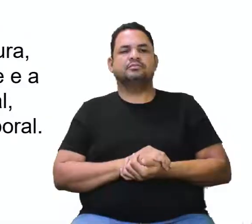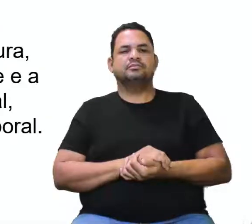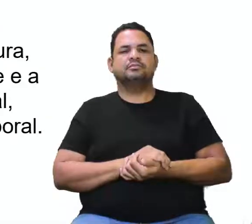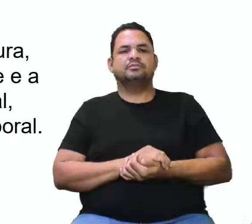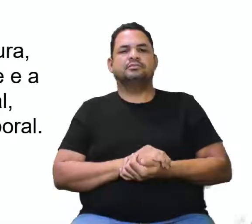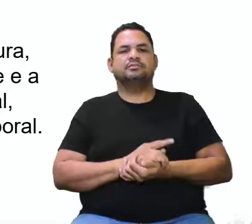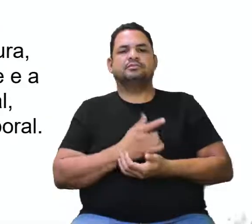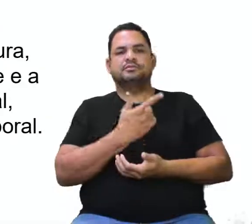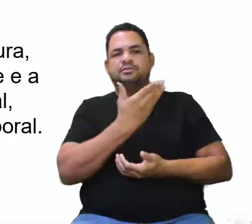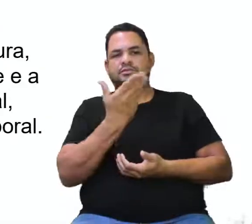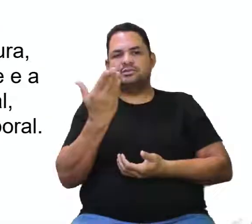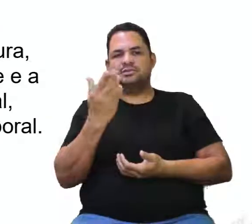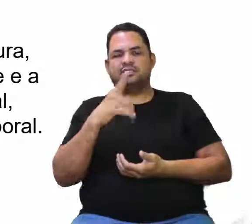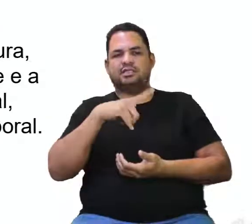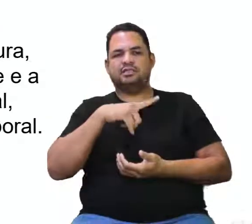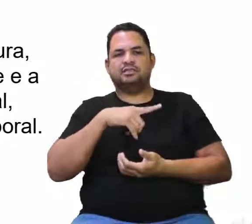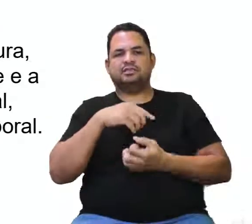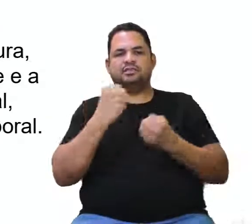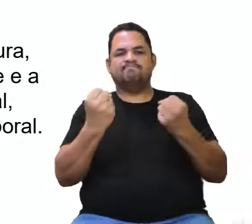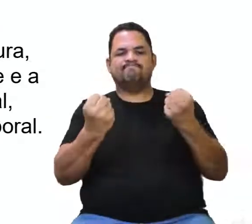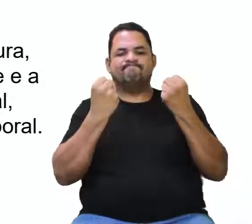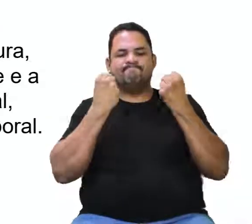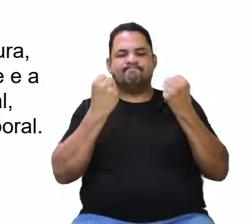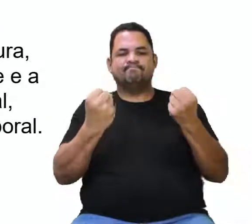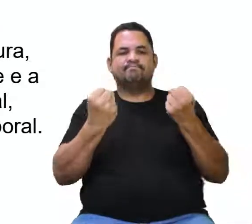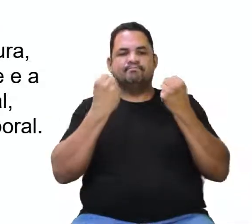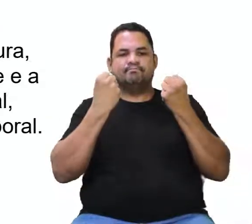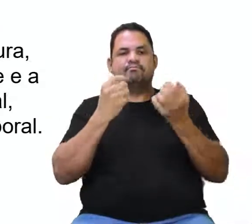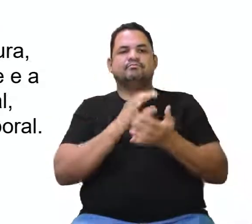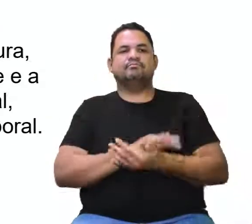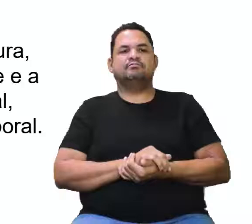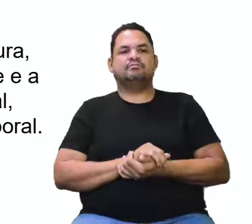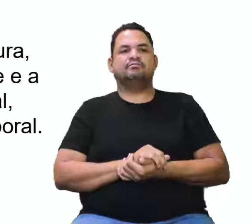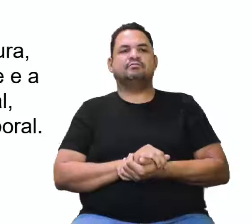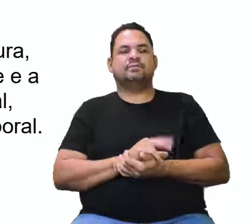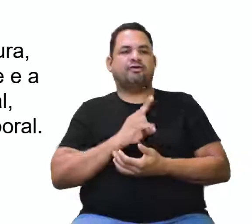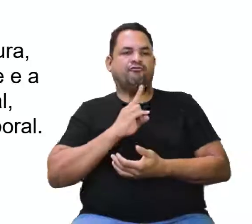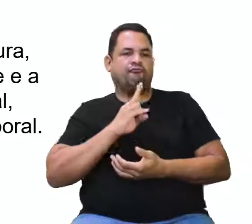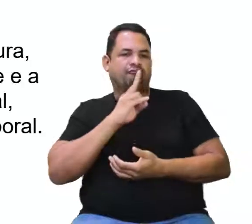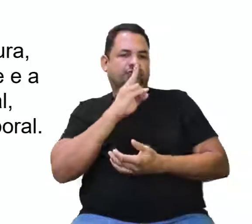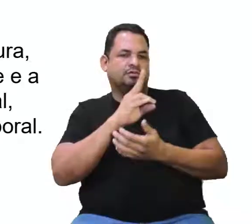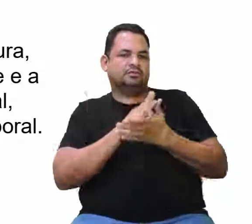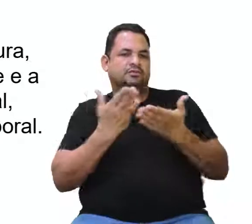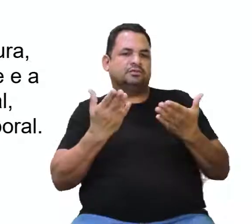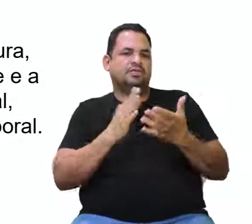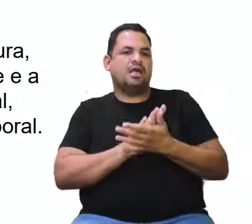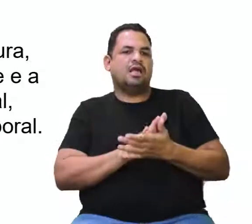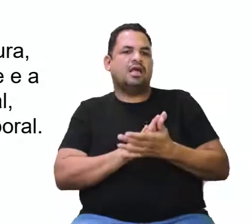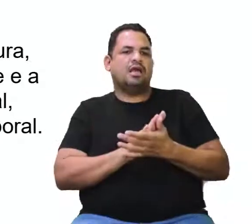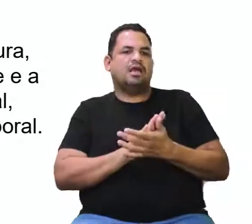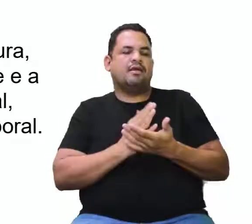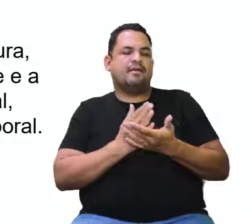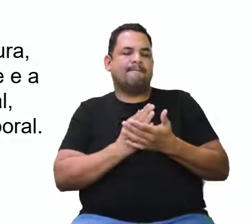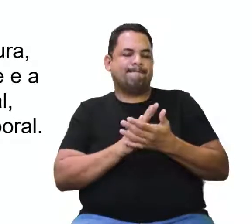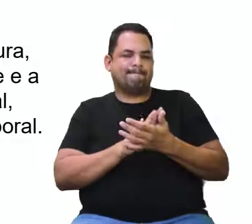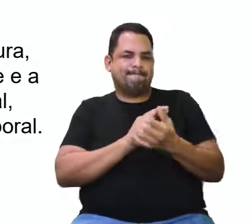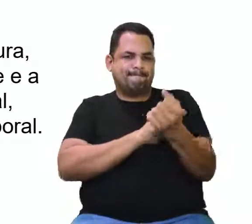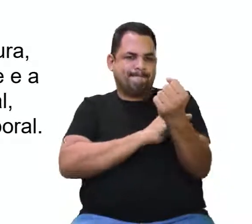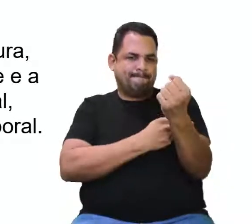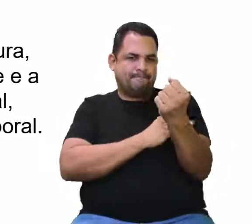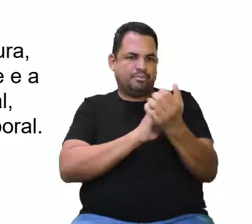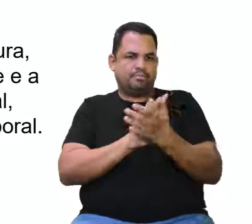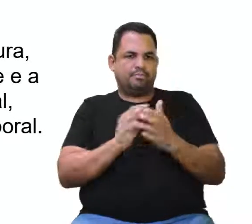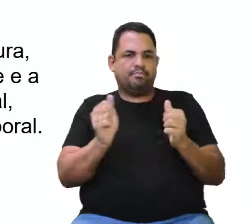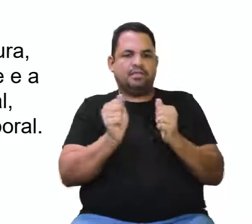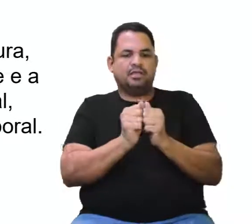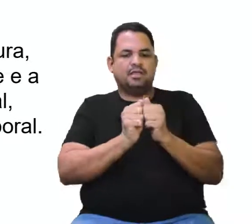seria o quê, professora Iris? Temos aí a musculação. Essa musculação auxilia aí no fortalecimento dos músculos, que estão aí próximo da